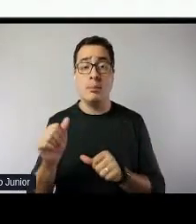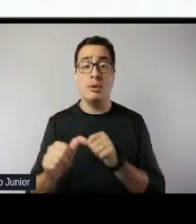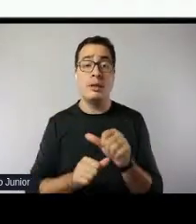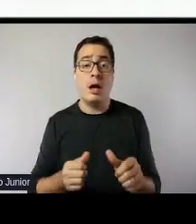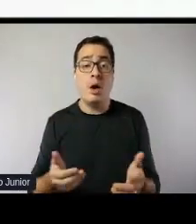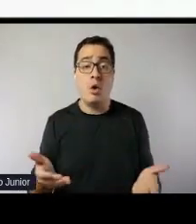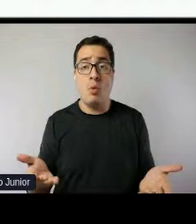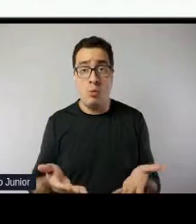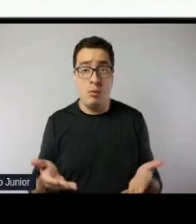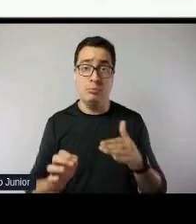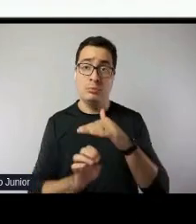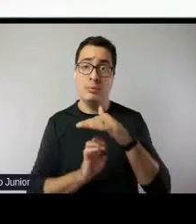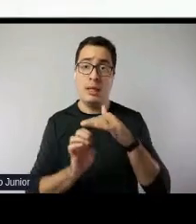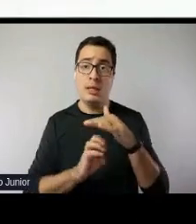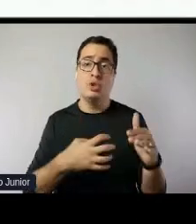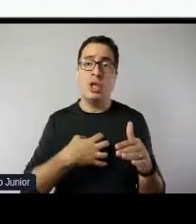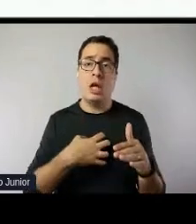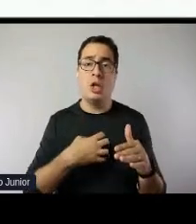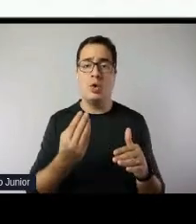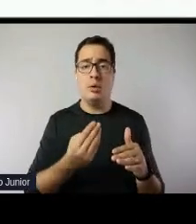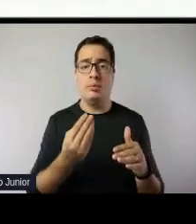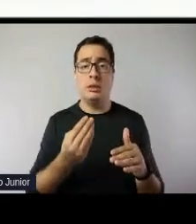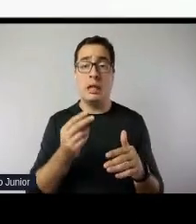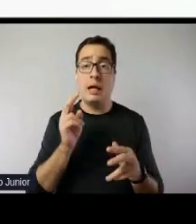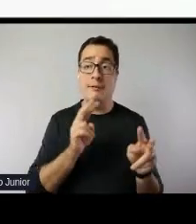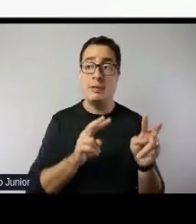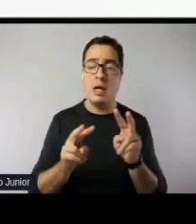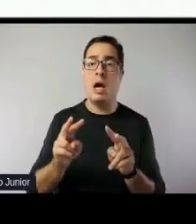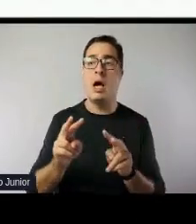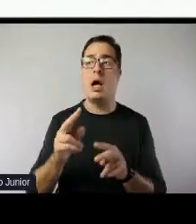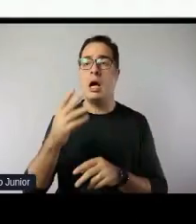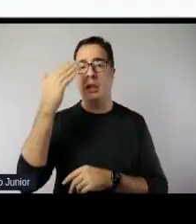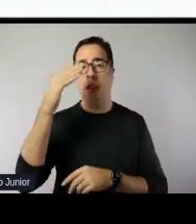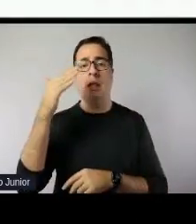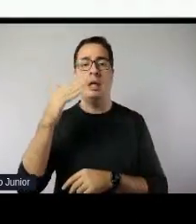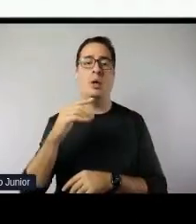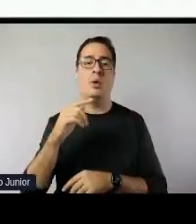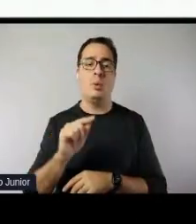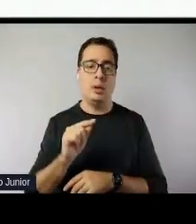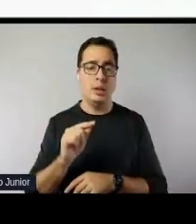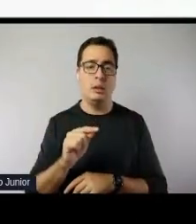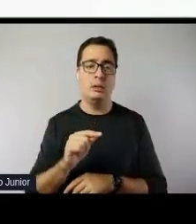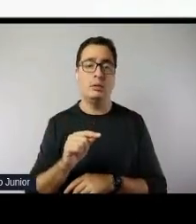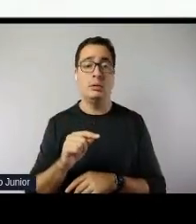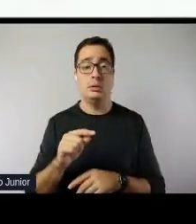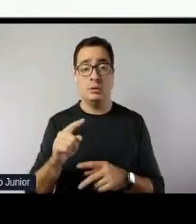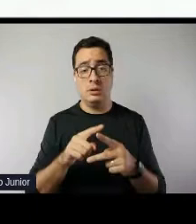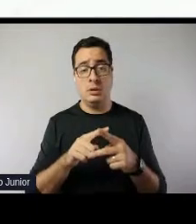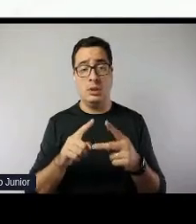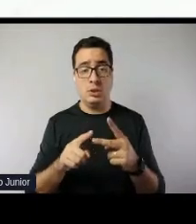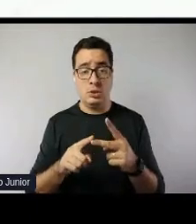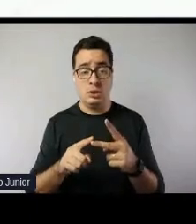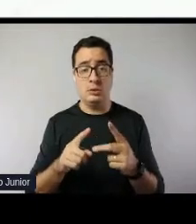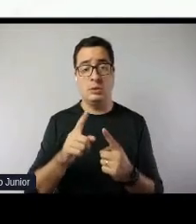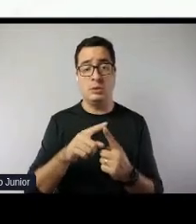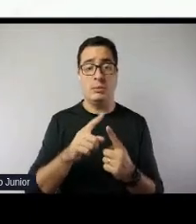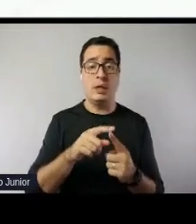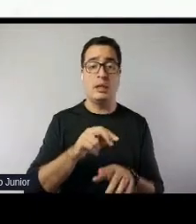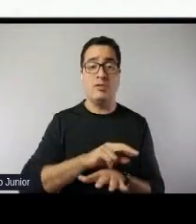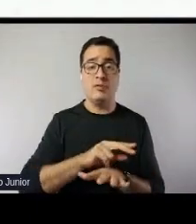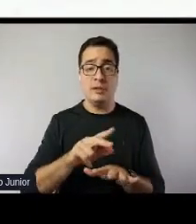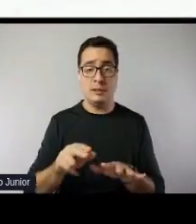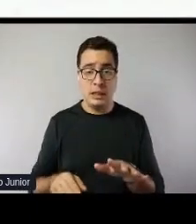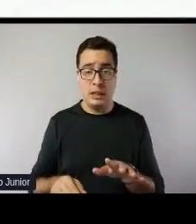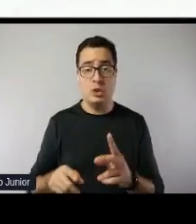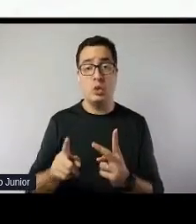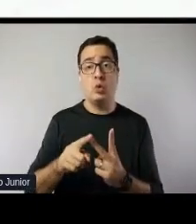né? Então, a gente quer ajudar as empresas a ter essa visibilidade. Então, a gente trabalha em cima de 2 dashboards, que é um para diversidade e